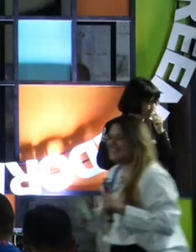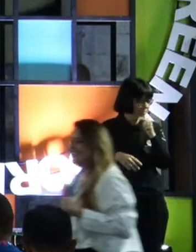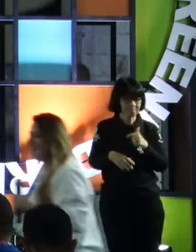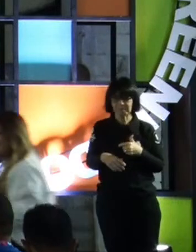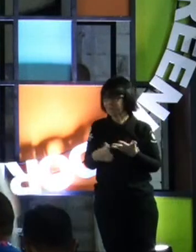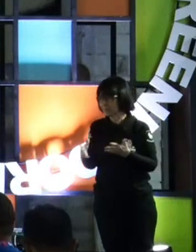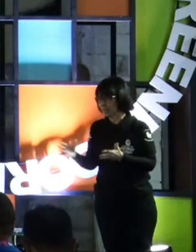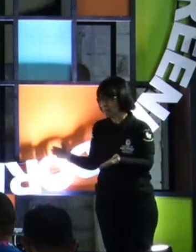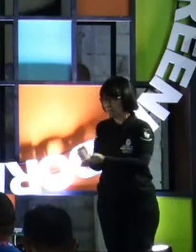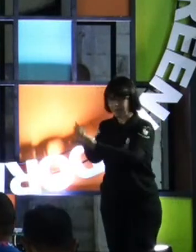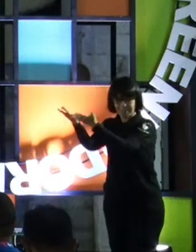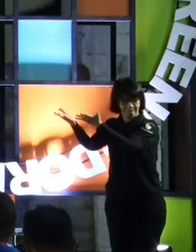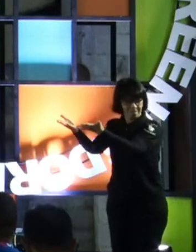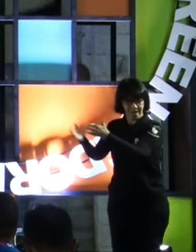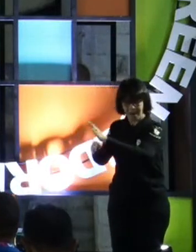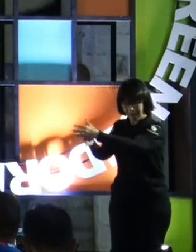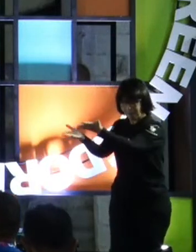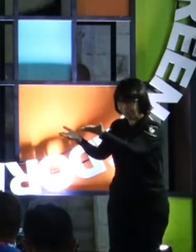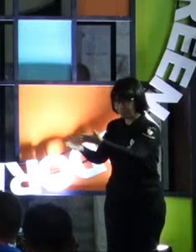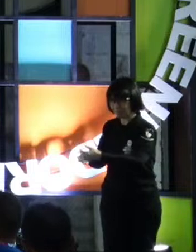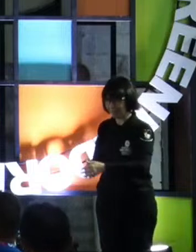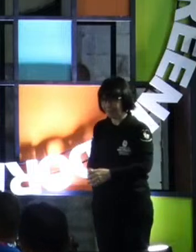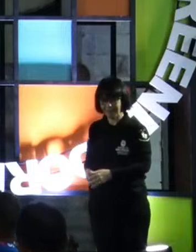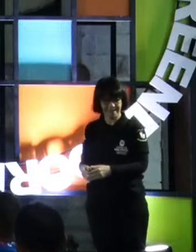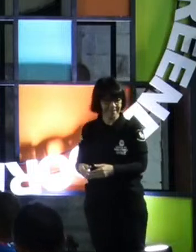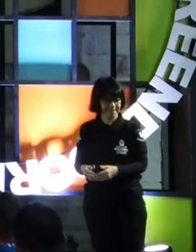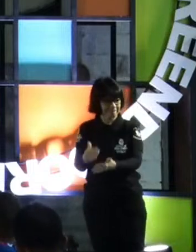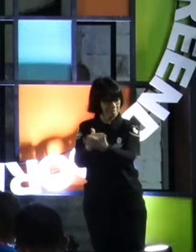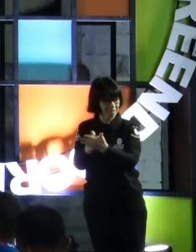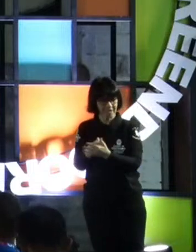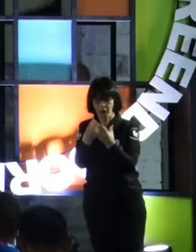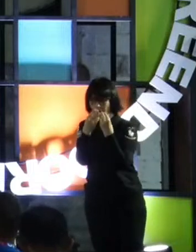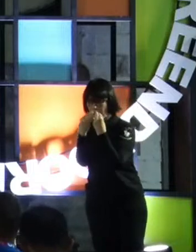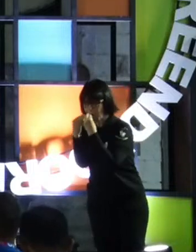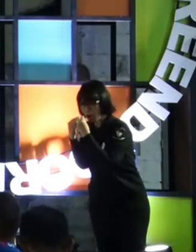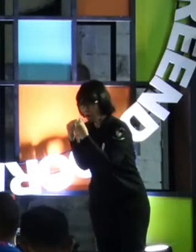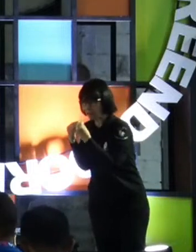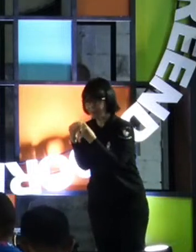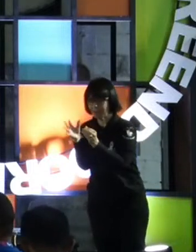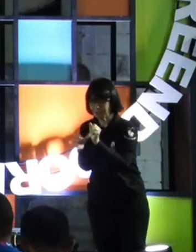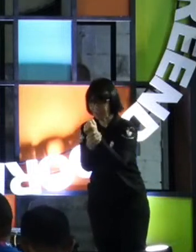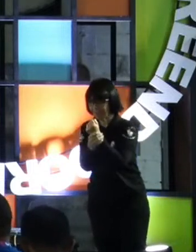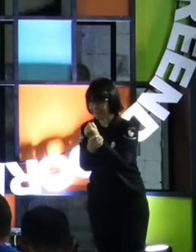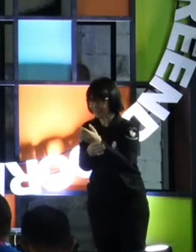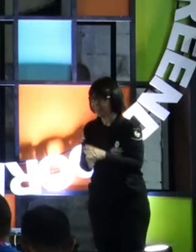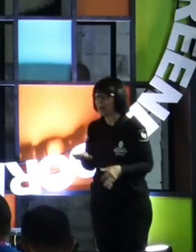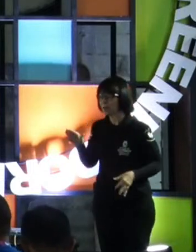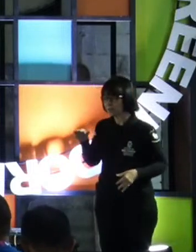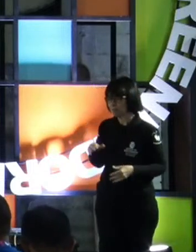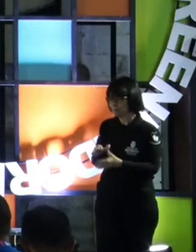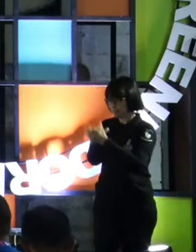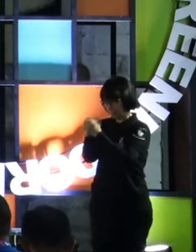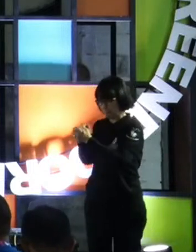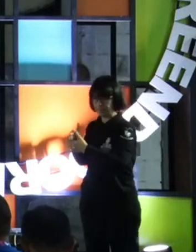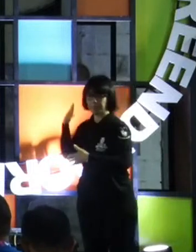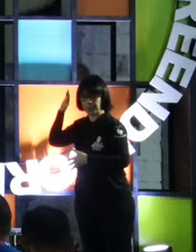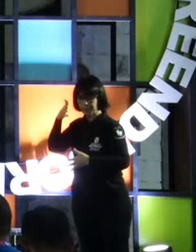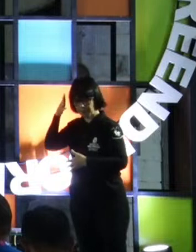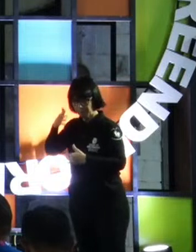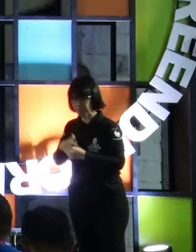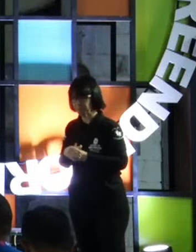vai salvar agora. O lanche está garantido ali. Oi, Edgar. Oi. Parabéns pela